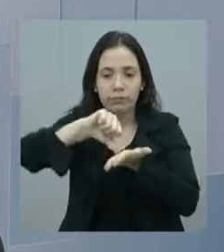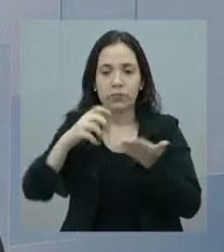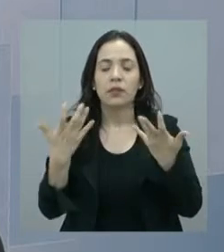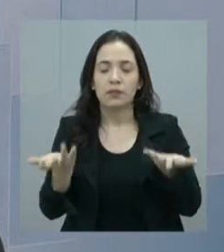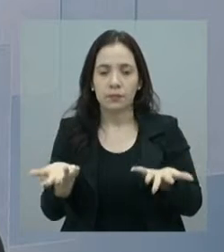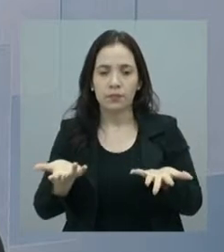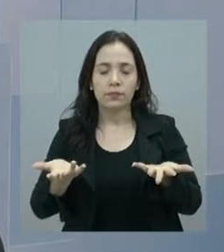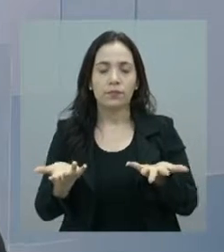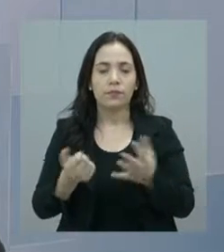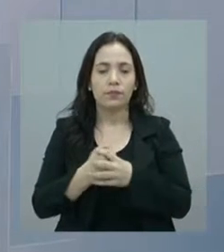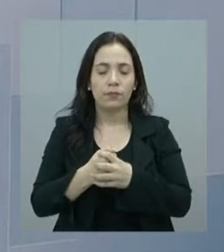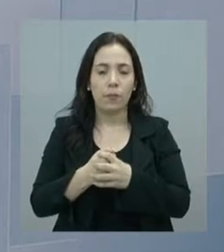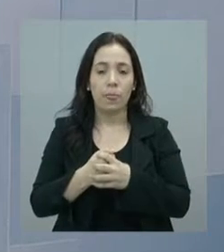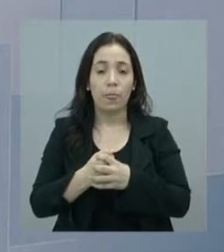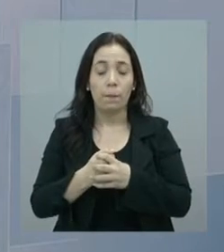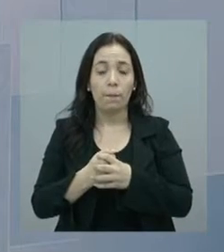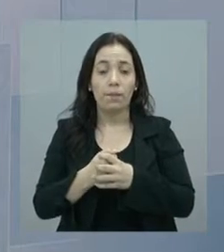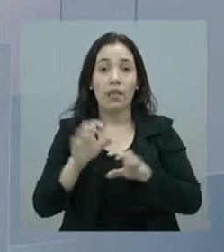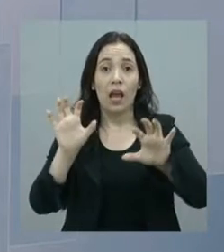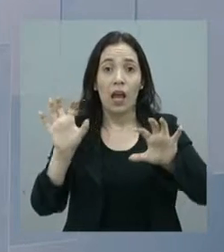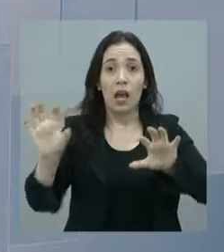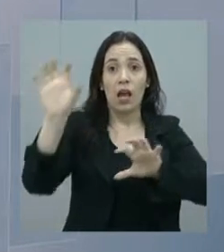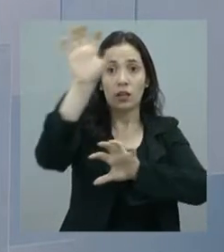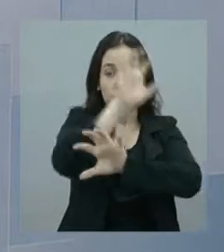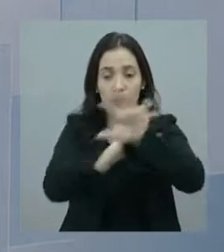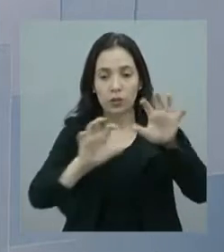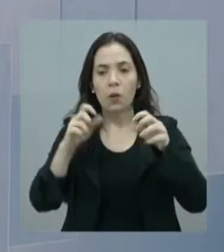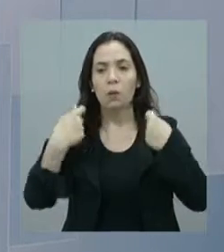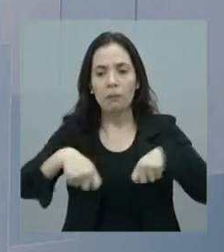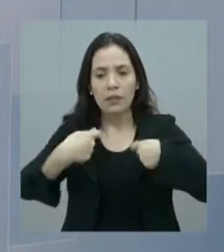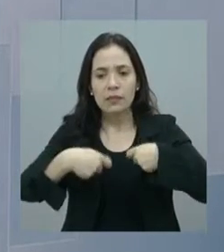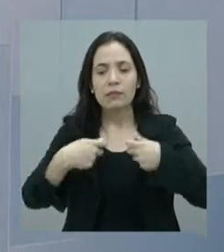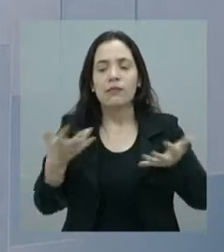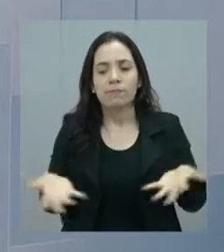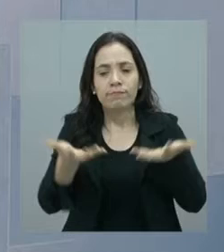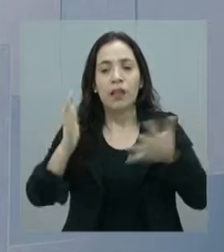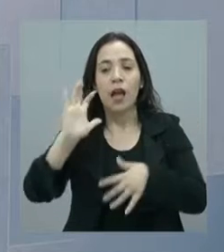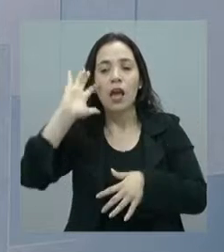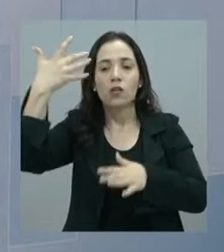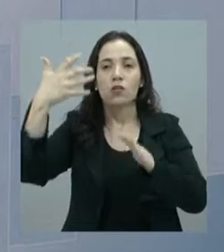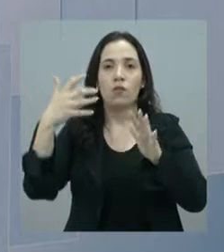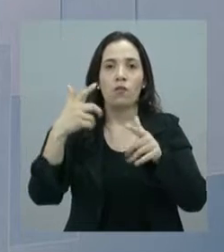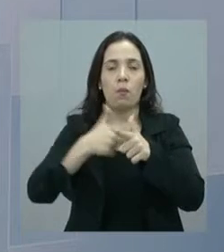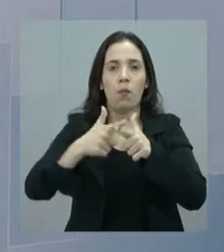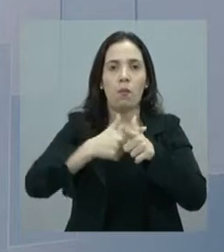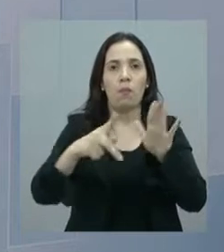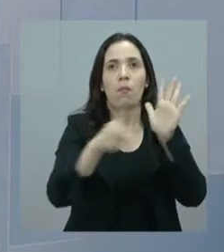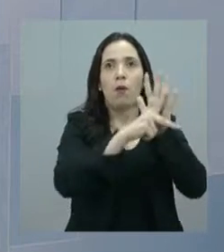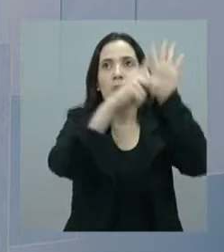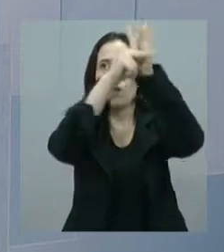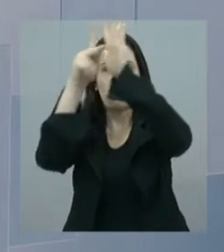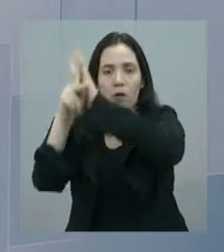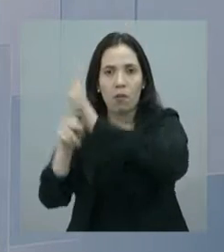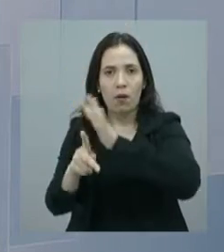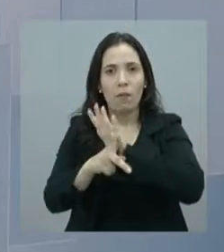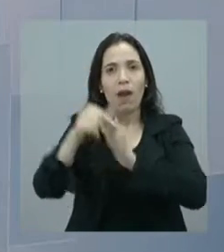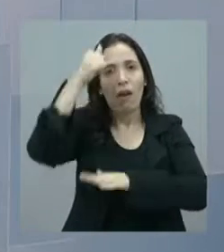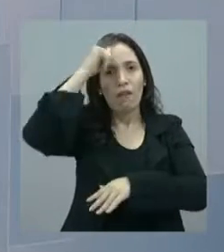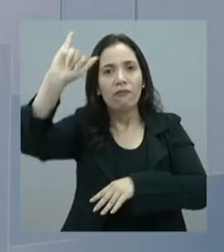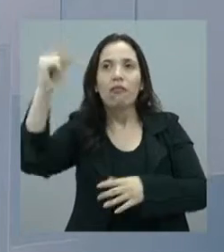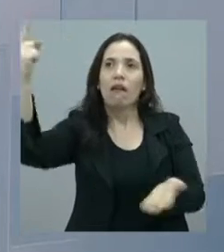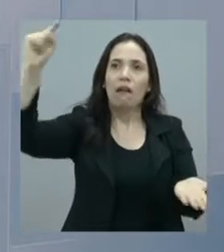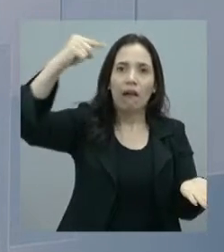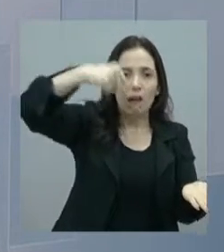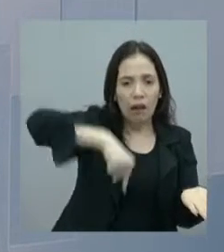criação das regiões, cada região tem que ter mais capacidade de resolver seus problemas. Então, Crateús deverá ganhar um UTI em Crateús,